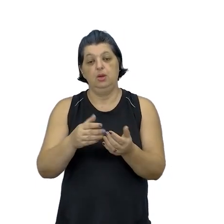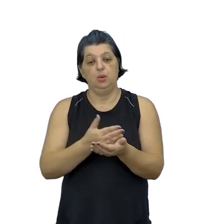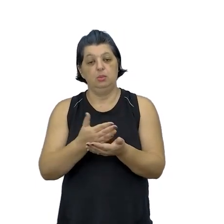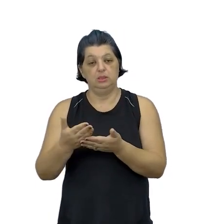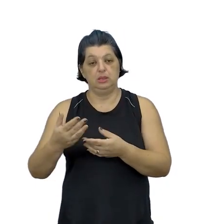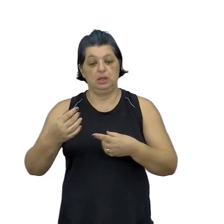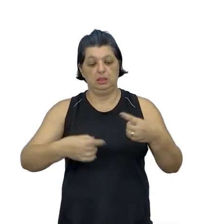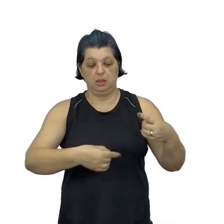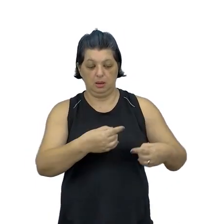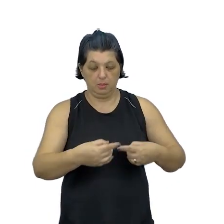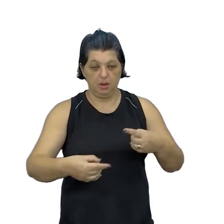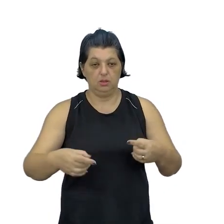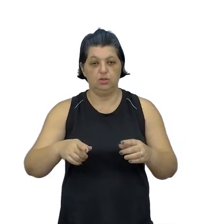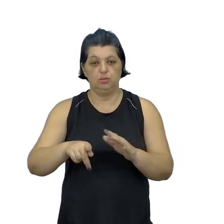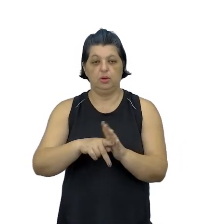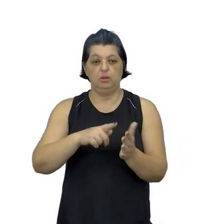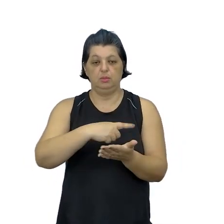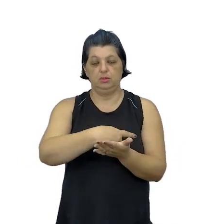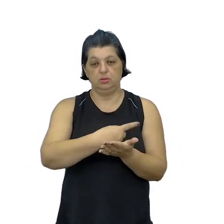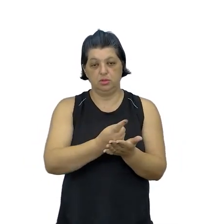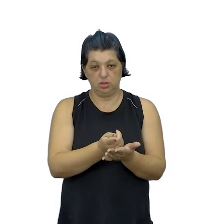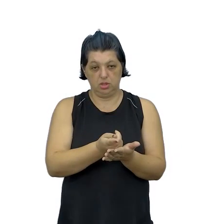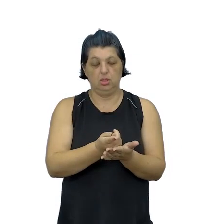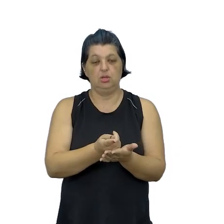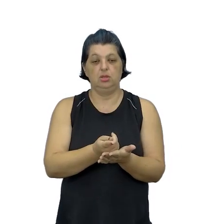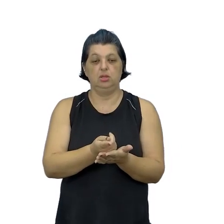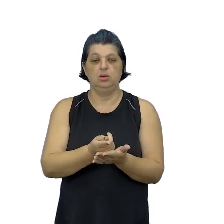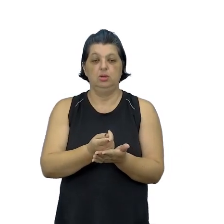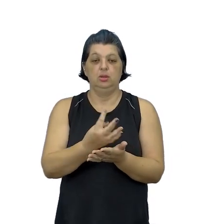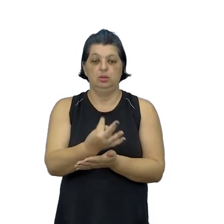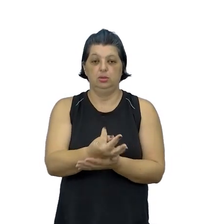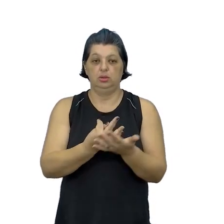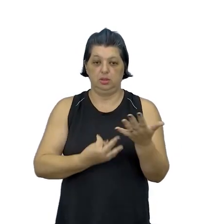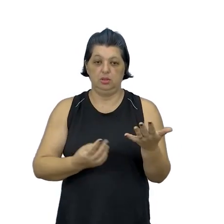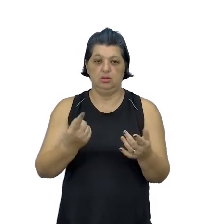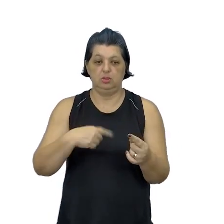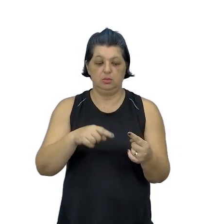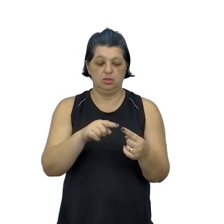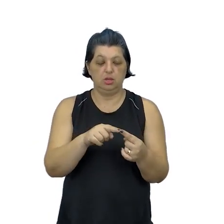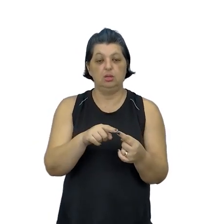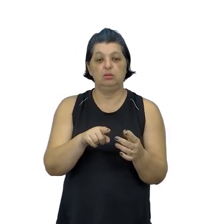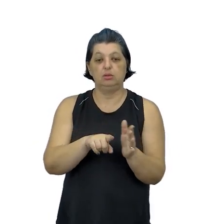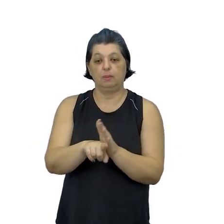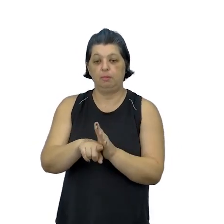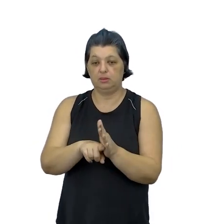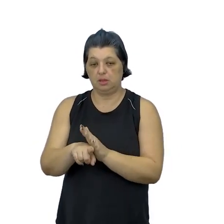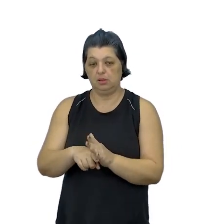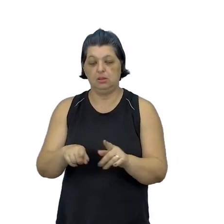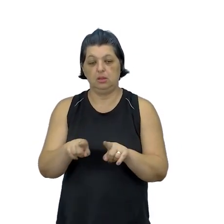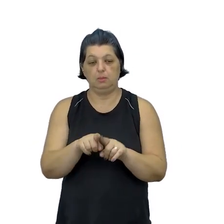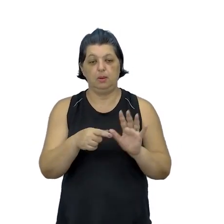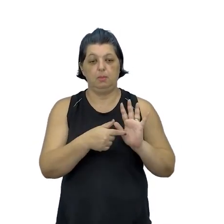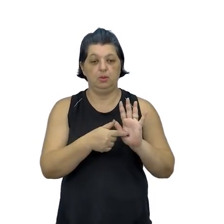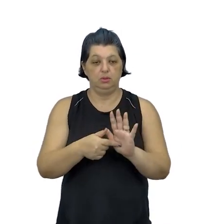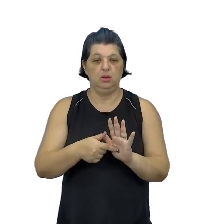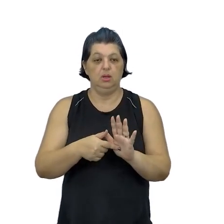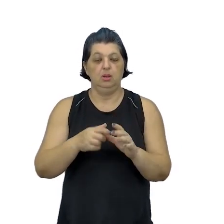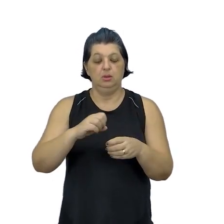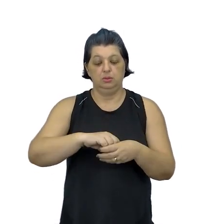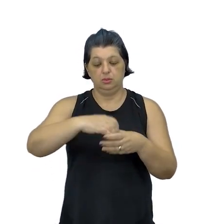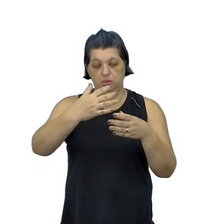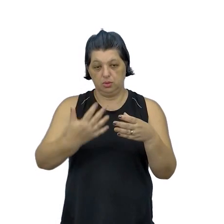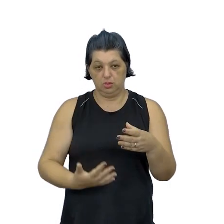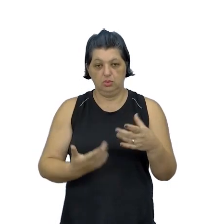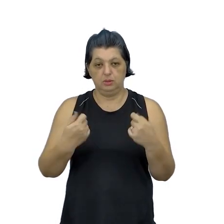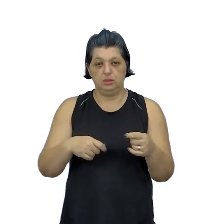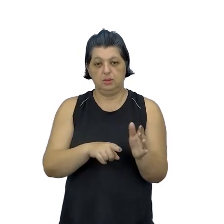no gênero textual que será o objeto da pesquisa. Elaborar roteiros contendo os conteúdos a serem